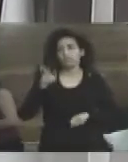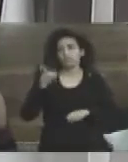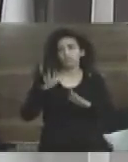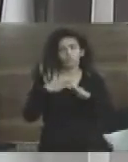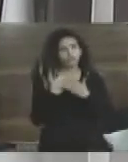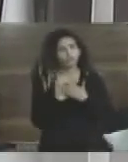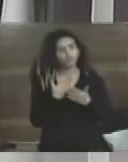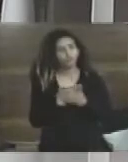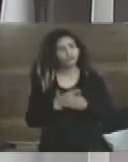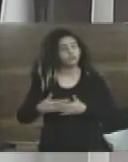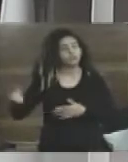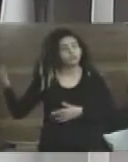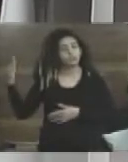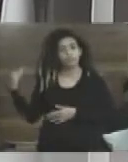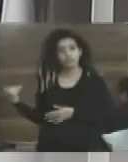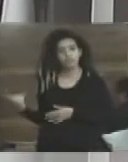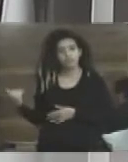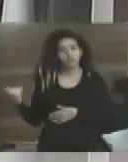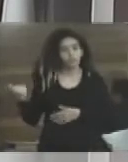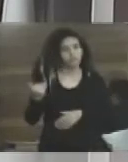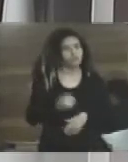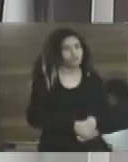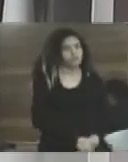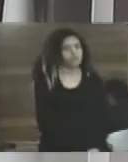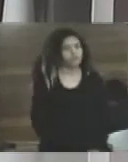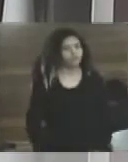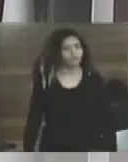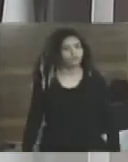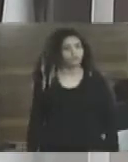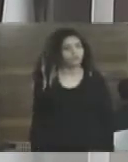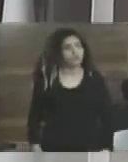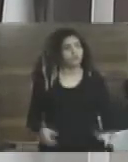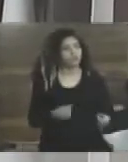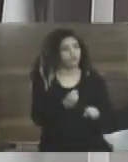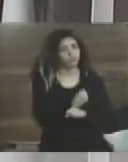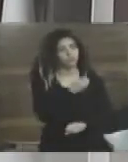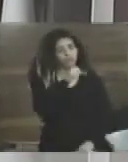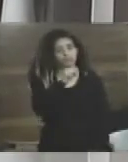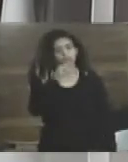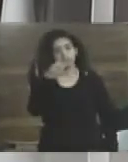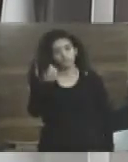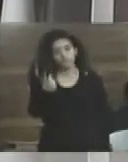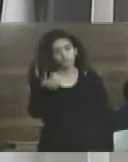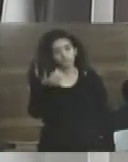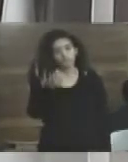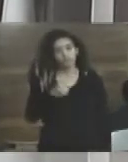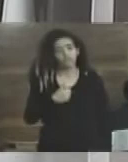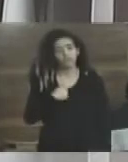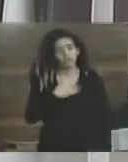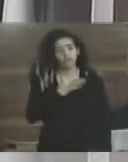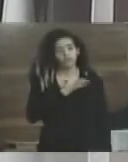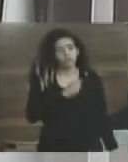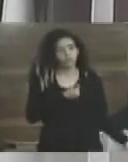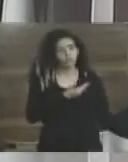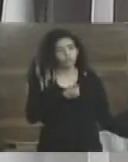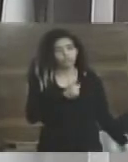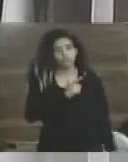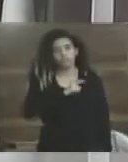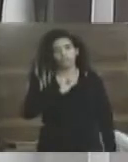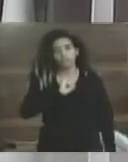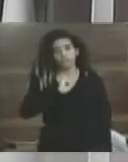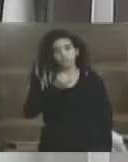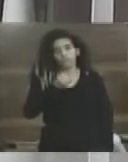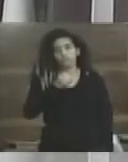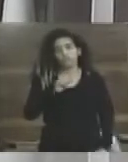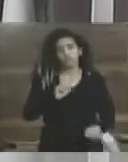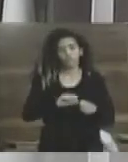atrás, bem lá atrás, em 86, 87, eu era jovem ainda, tive a oportunidade de fazer a